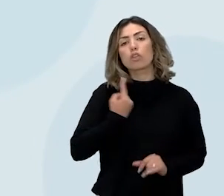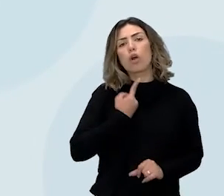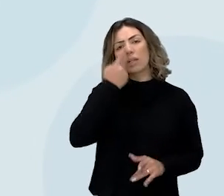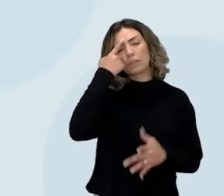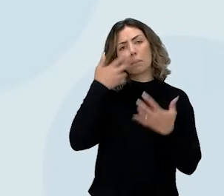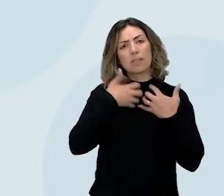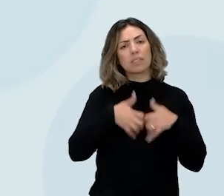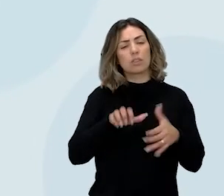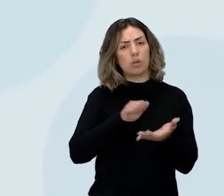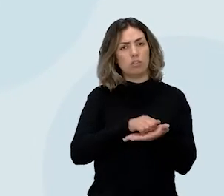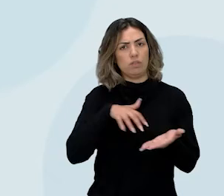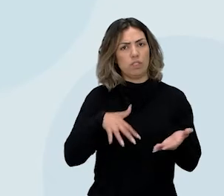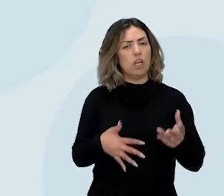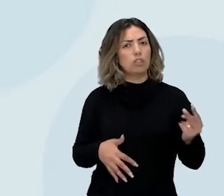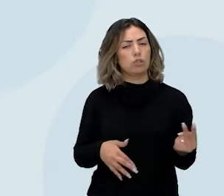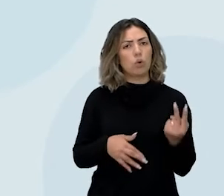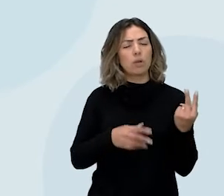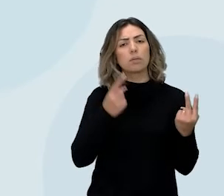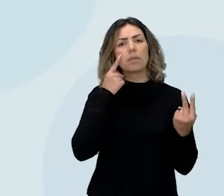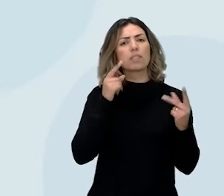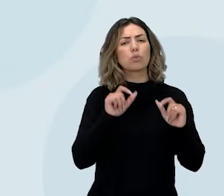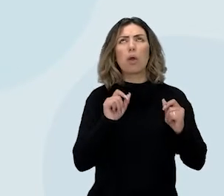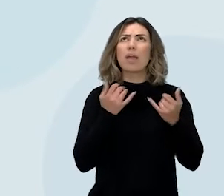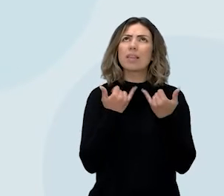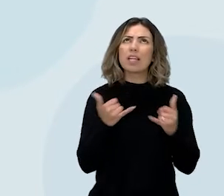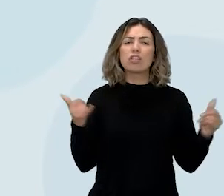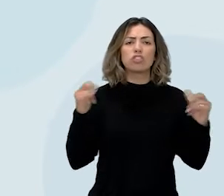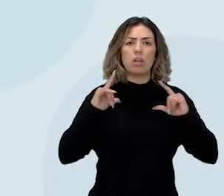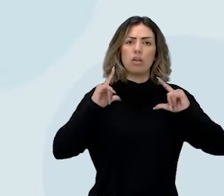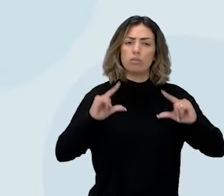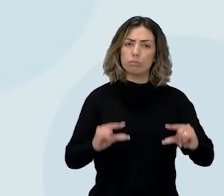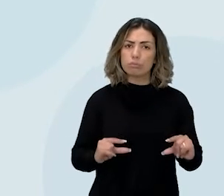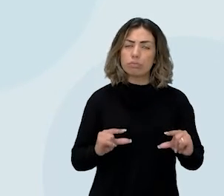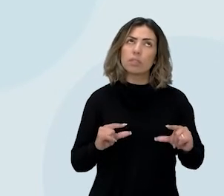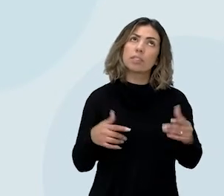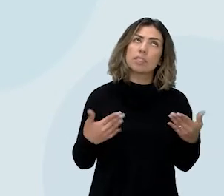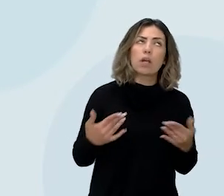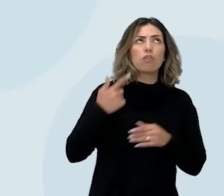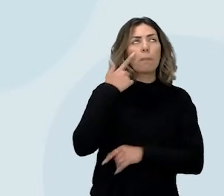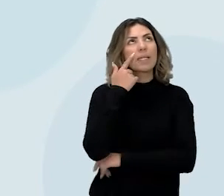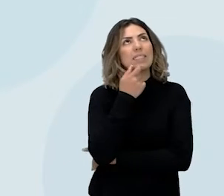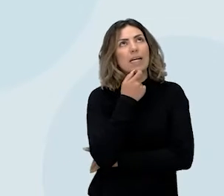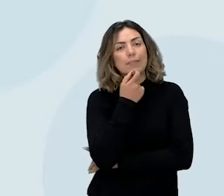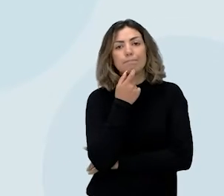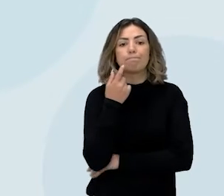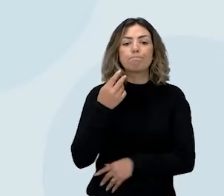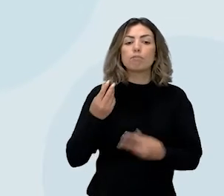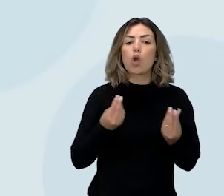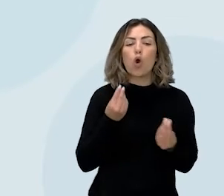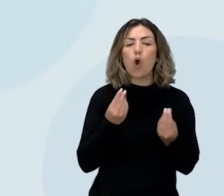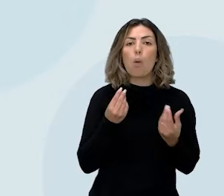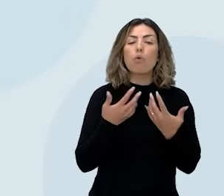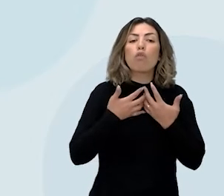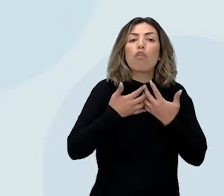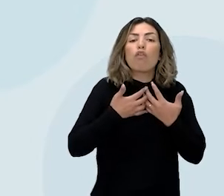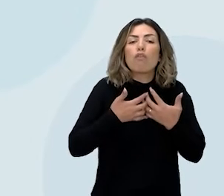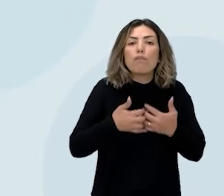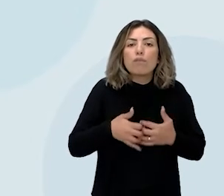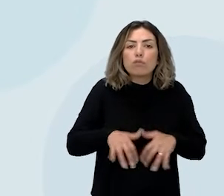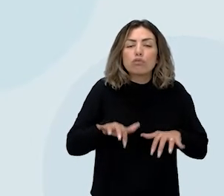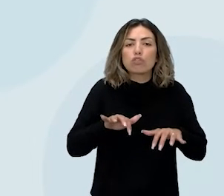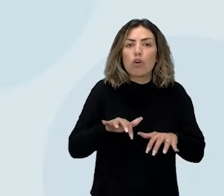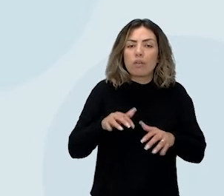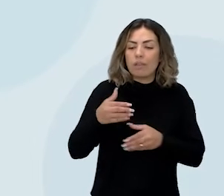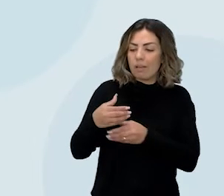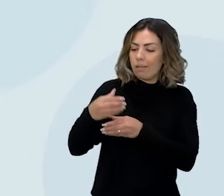na atividade 2 em reduzir o custo da energia elétrica, nós vamos pensar então nesse funcionamento do litro